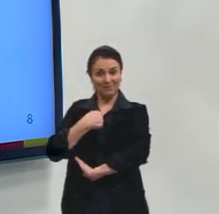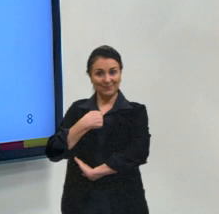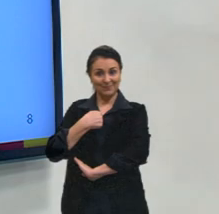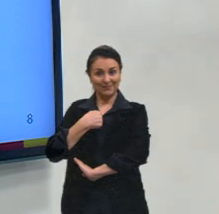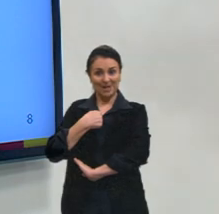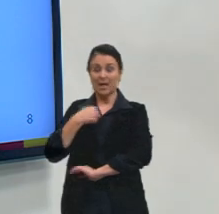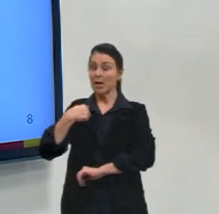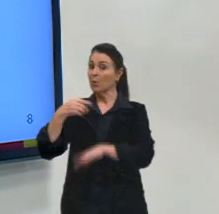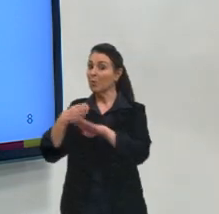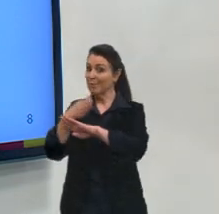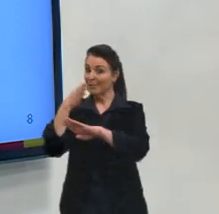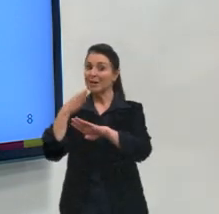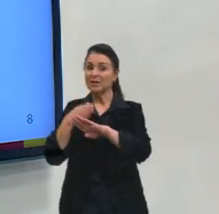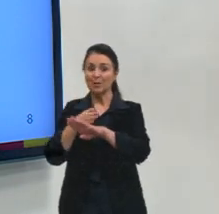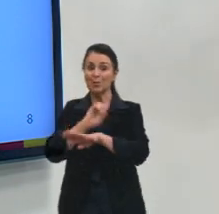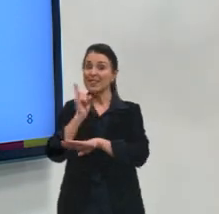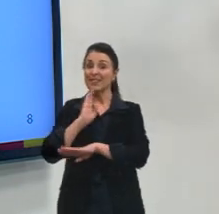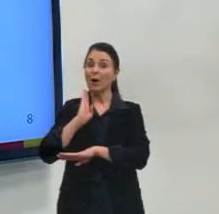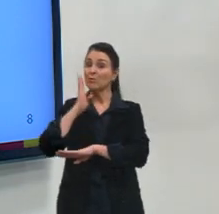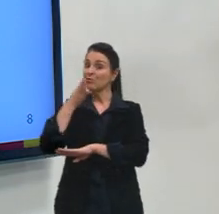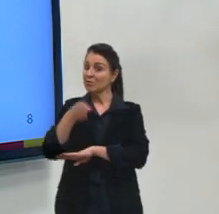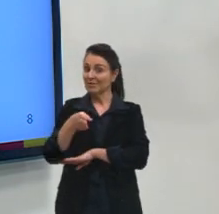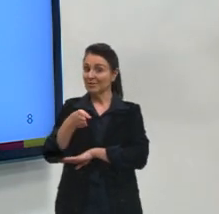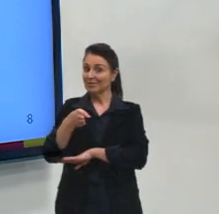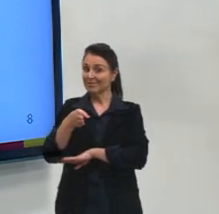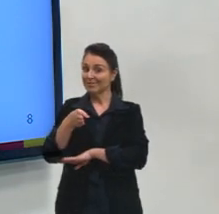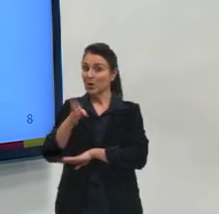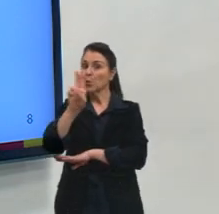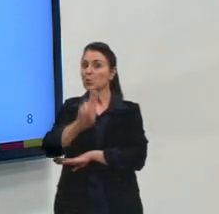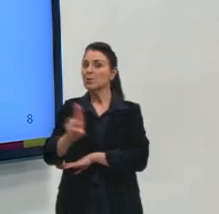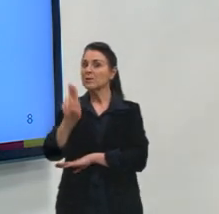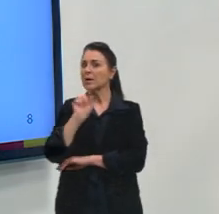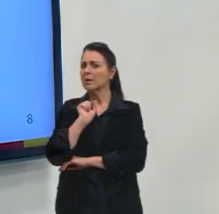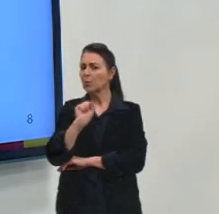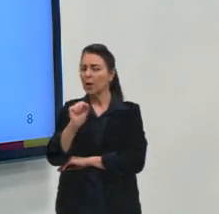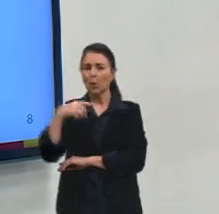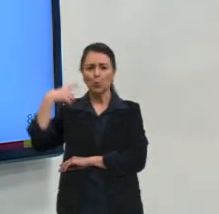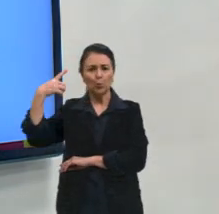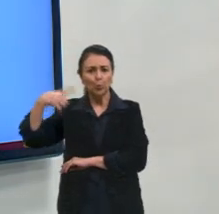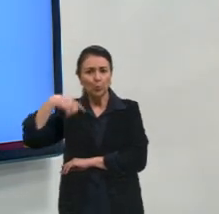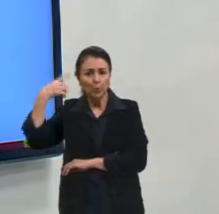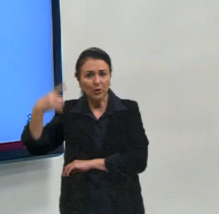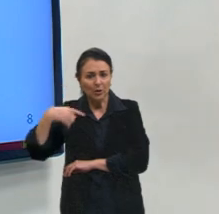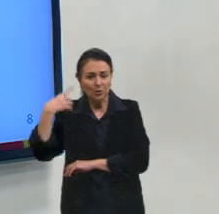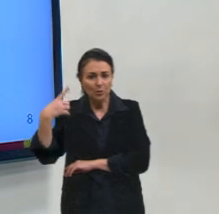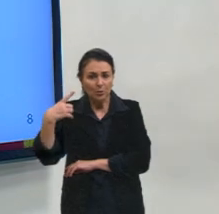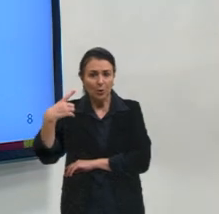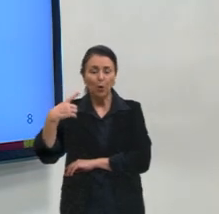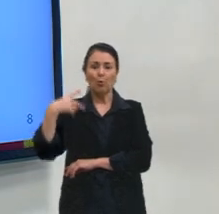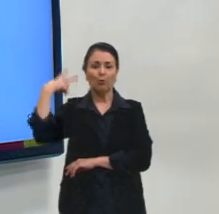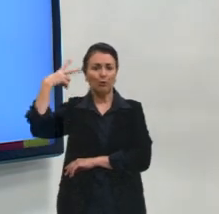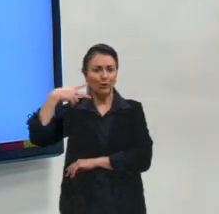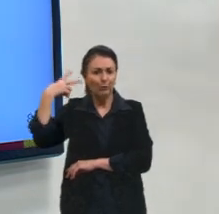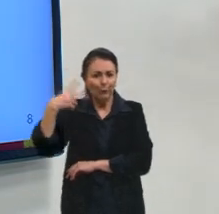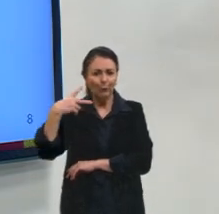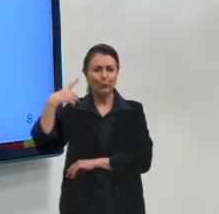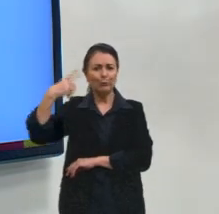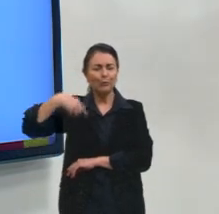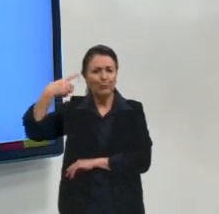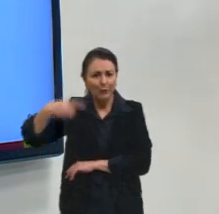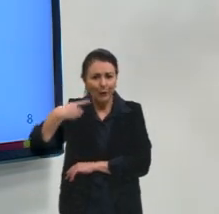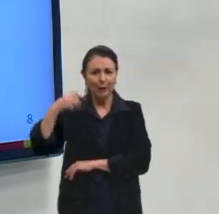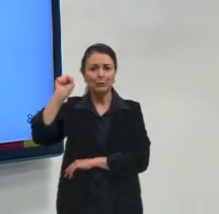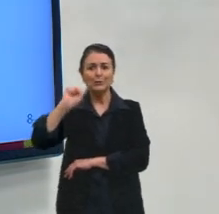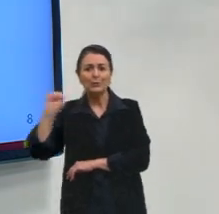participo indiretamente através do político através de um deputado um vereador de um e eu